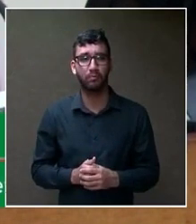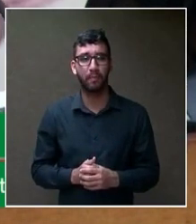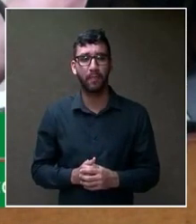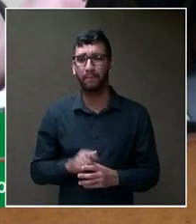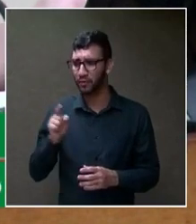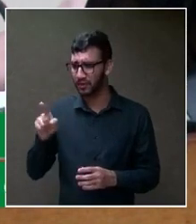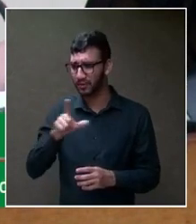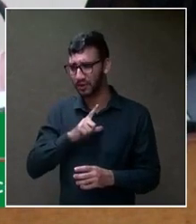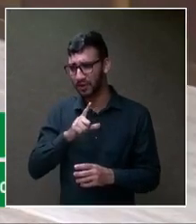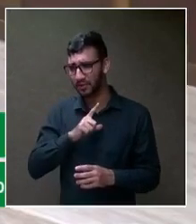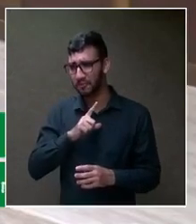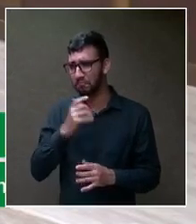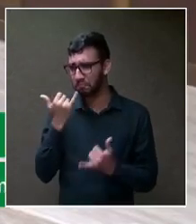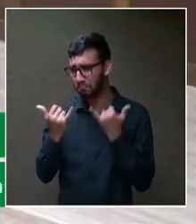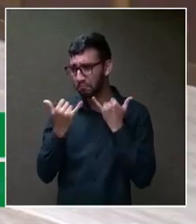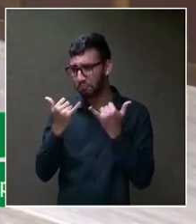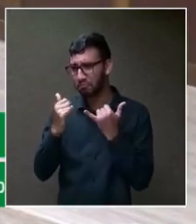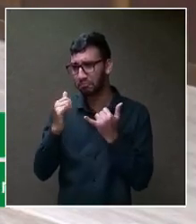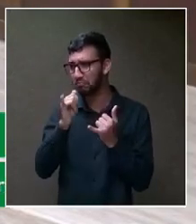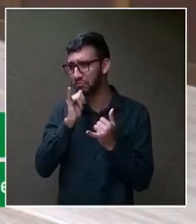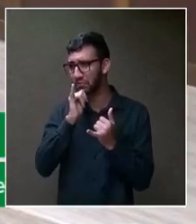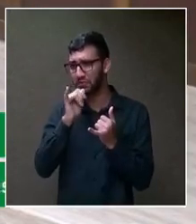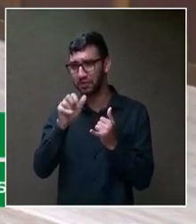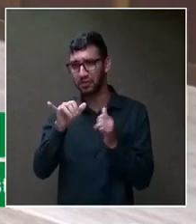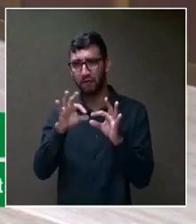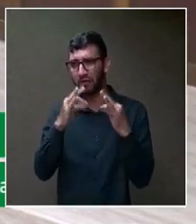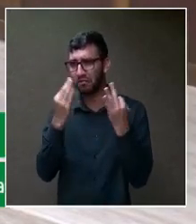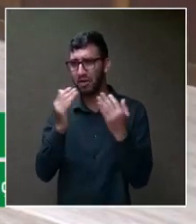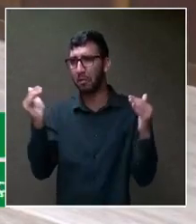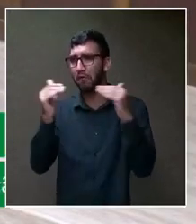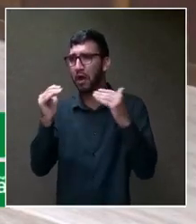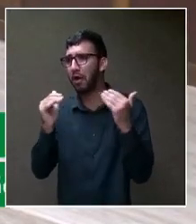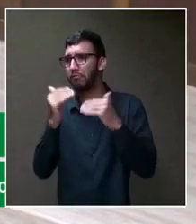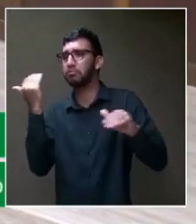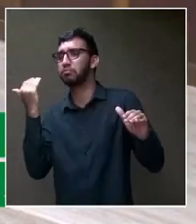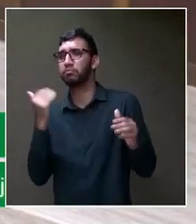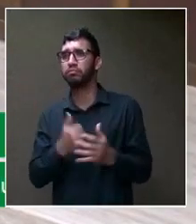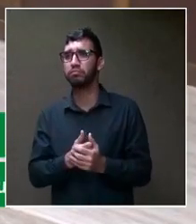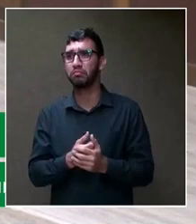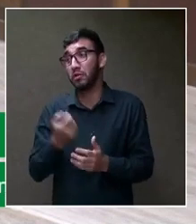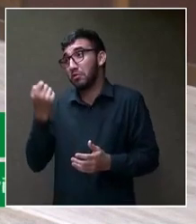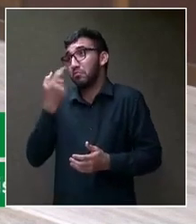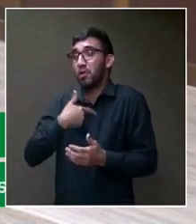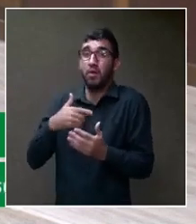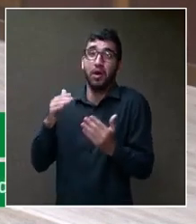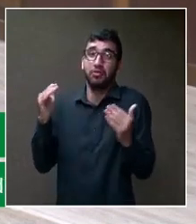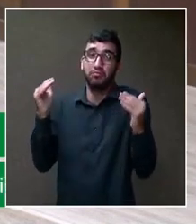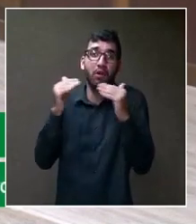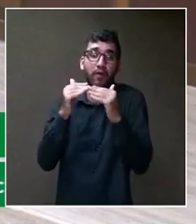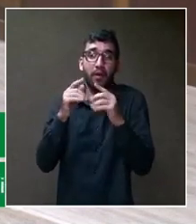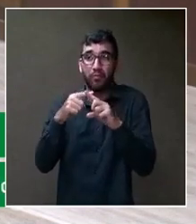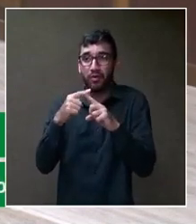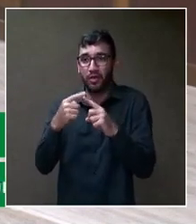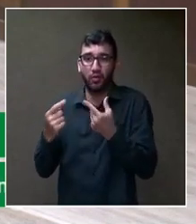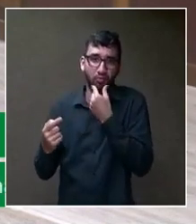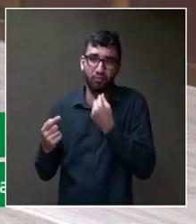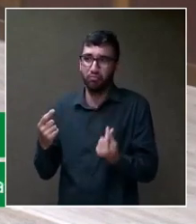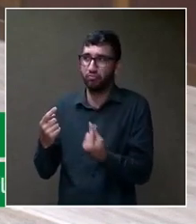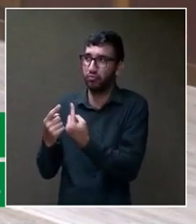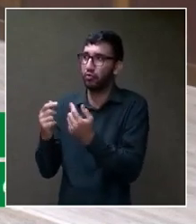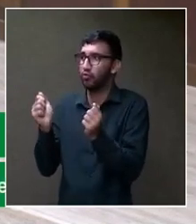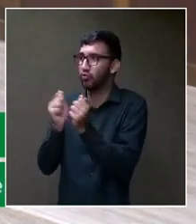Mas a senhora tem conhecimento sobre alguma coisa nesse sentido? Acho que aprovava, morava lá, mas...